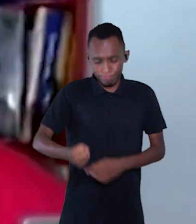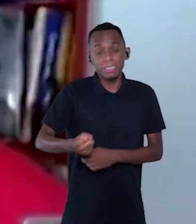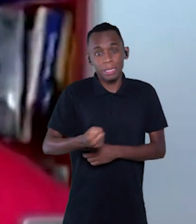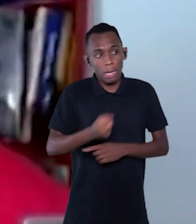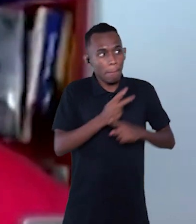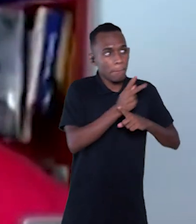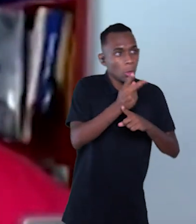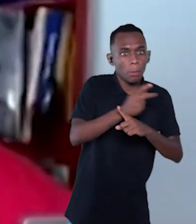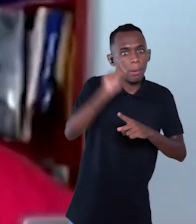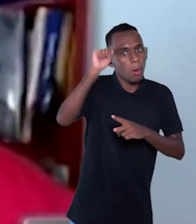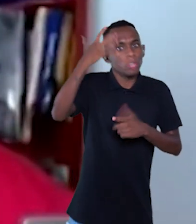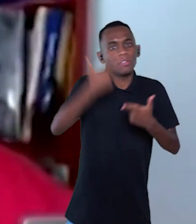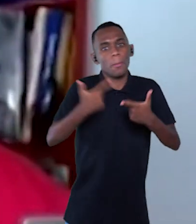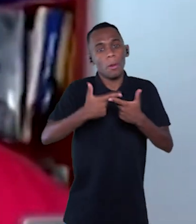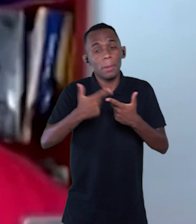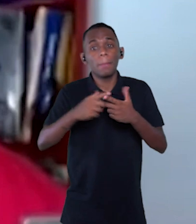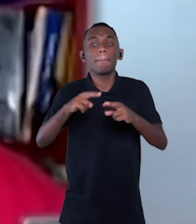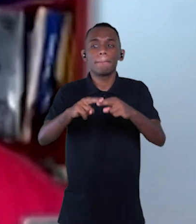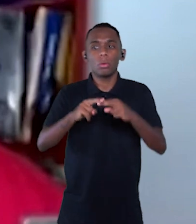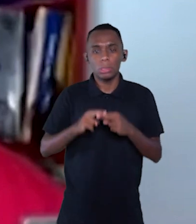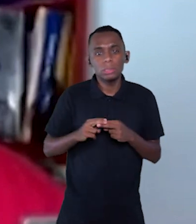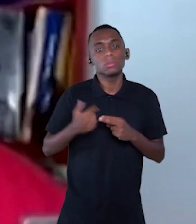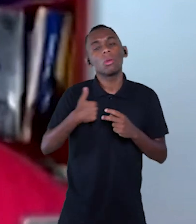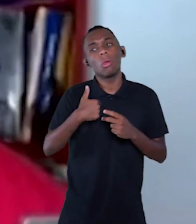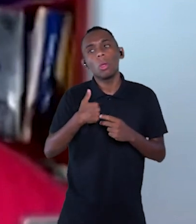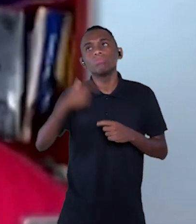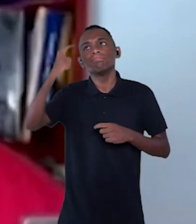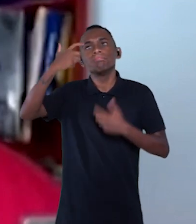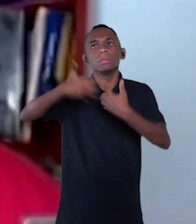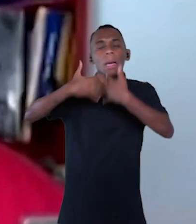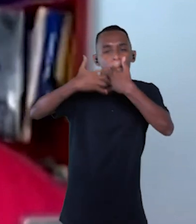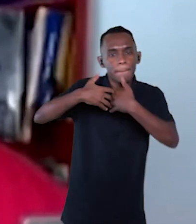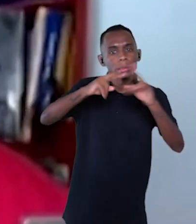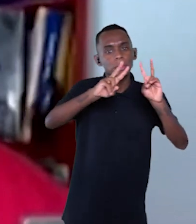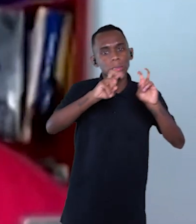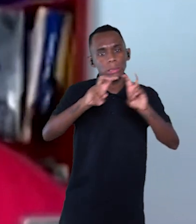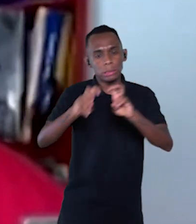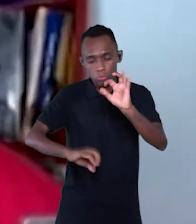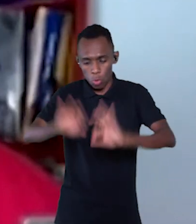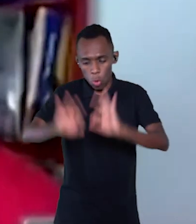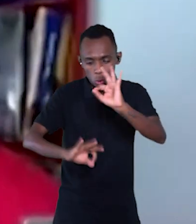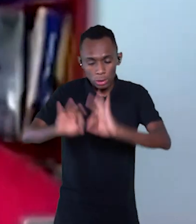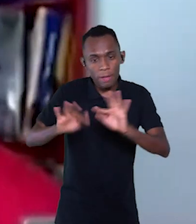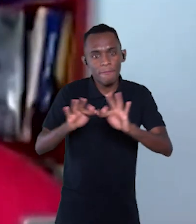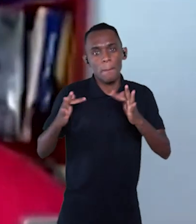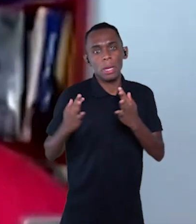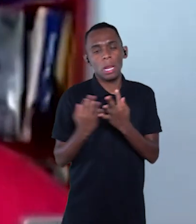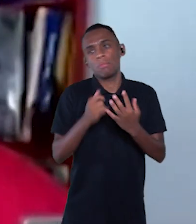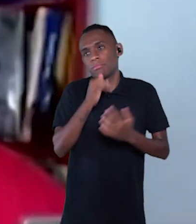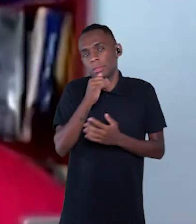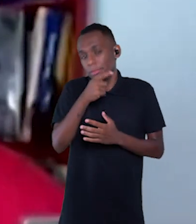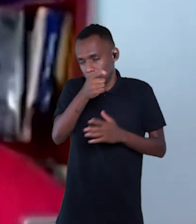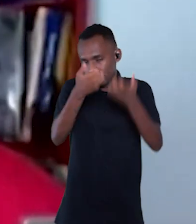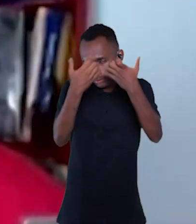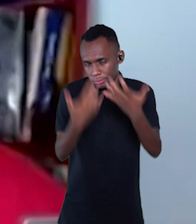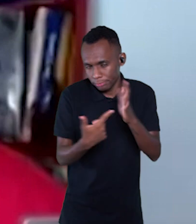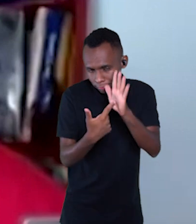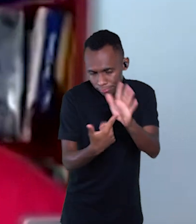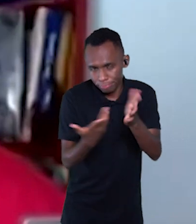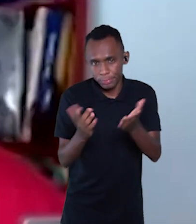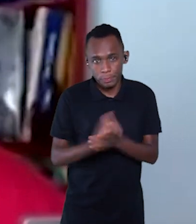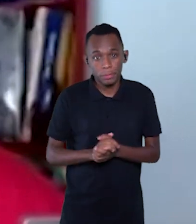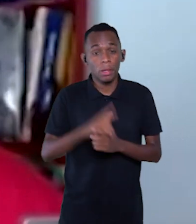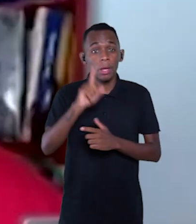resolver aquela situação. Então, por isso que eu penso muito nisso, né? O planejamento familiar, por exemplo, já que você trouxe esse